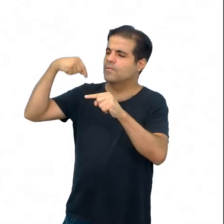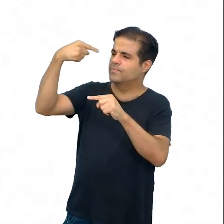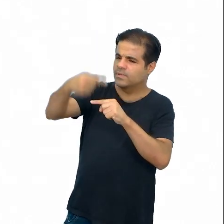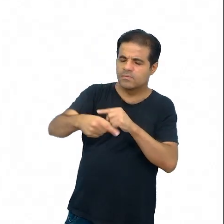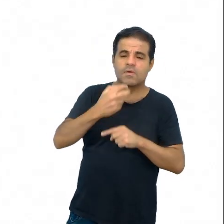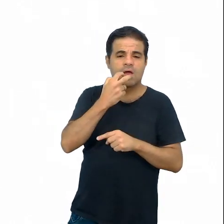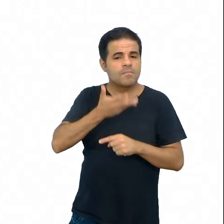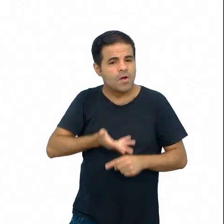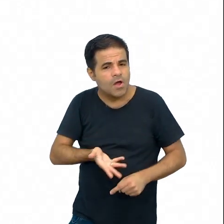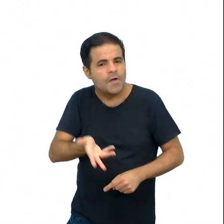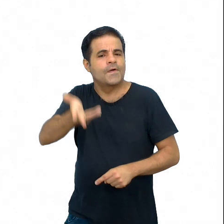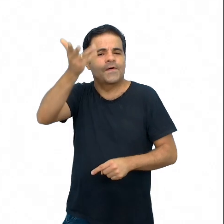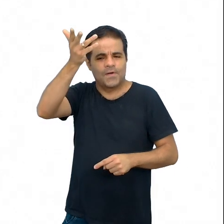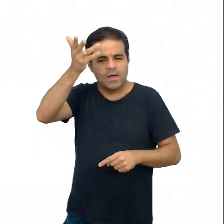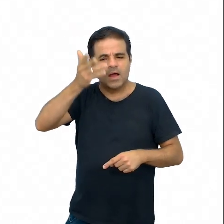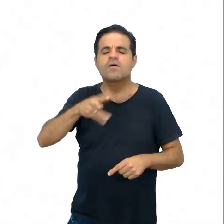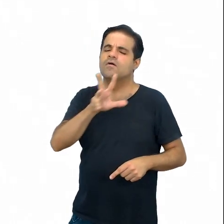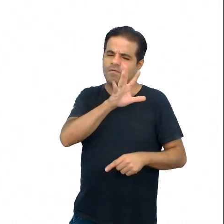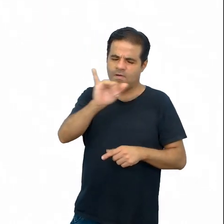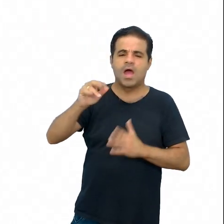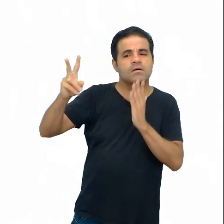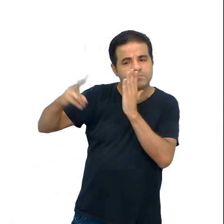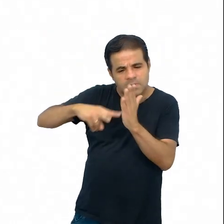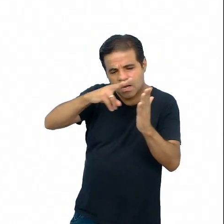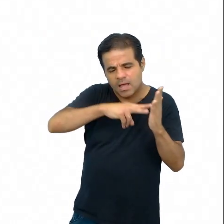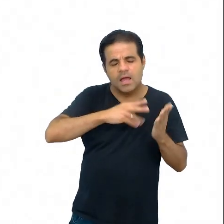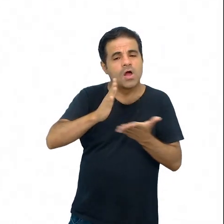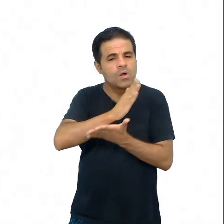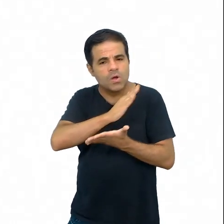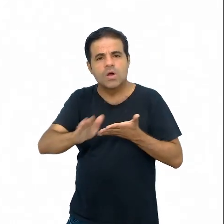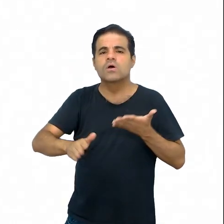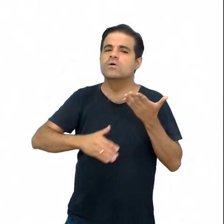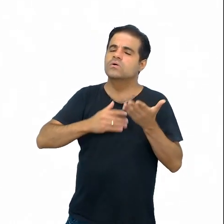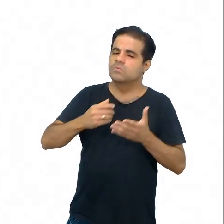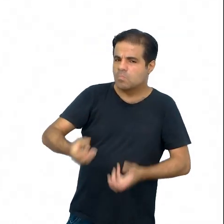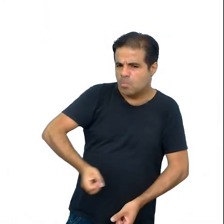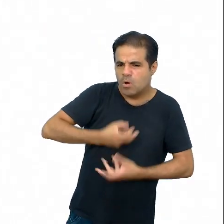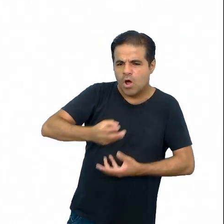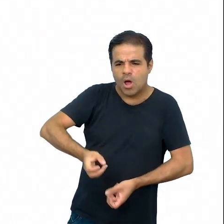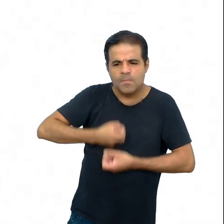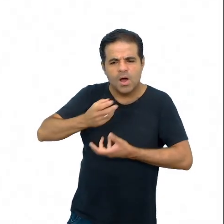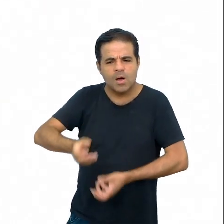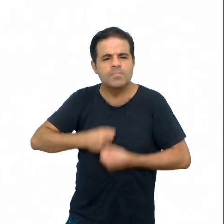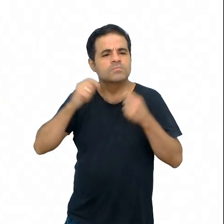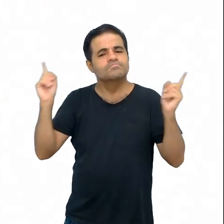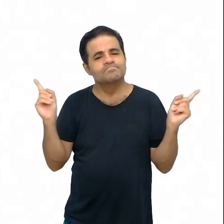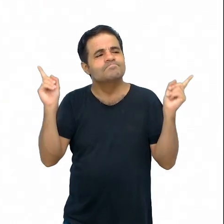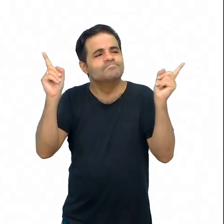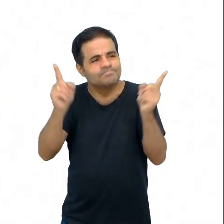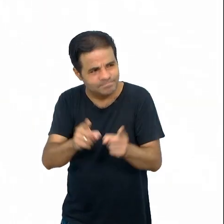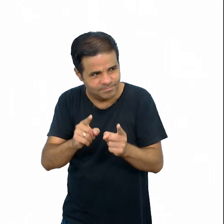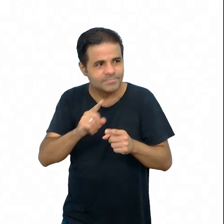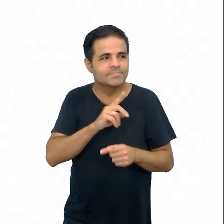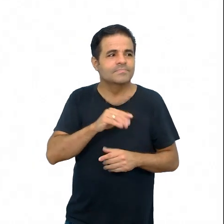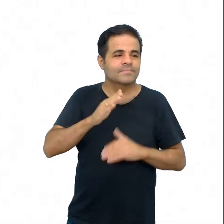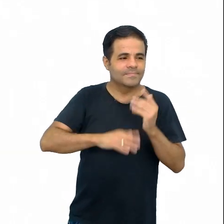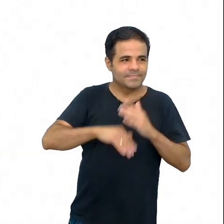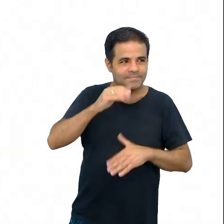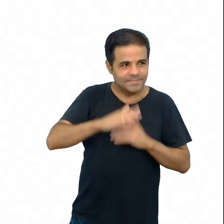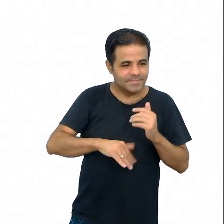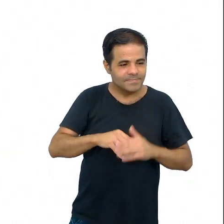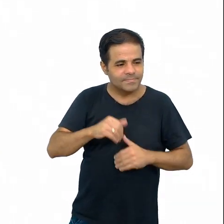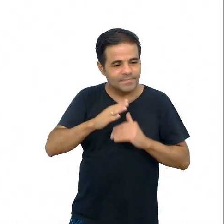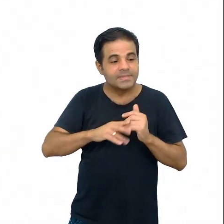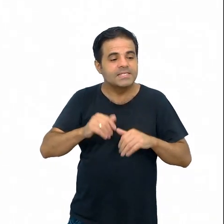em voz alta, né, eles vão ler alguns poemas, e os poemas são bem curtinhos, aqueles haikais, né, que